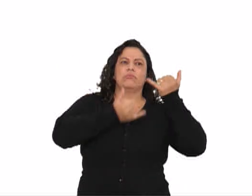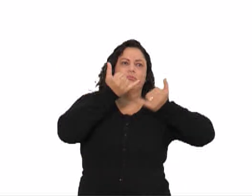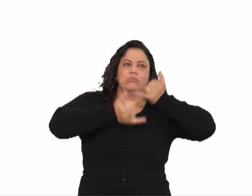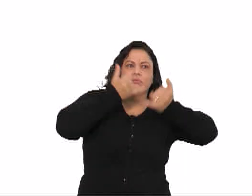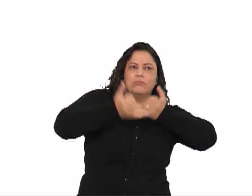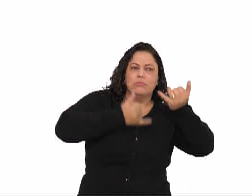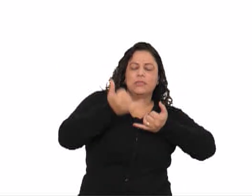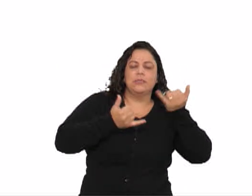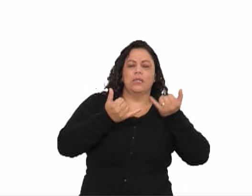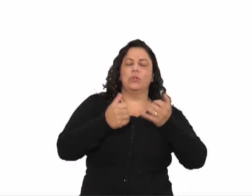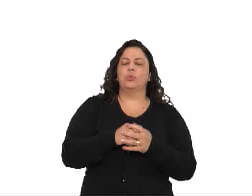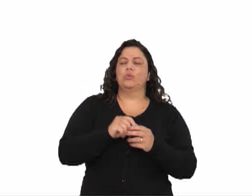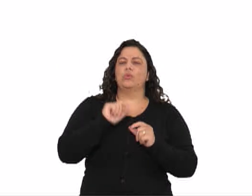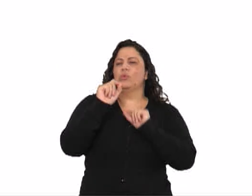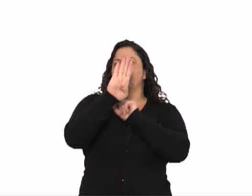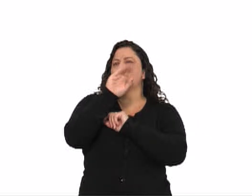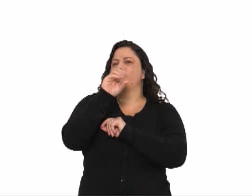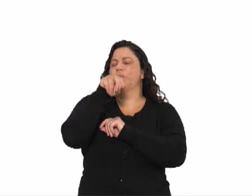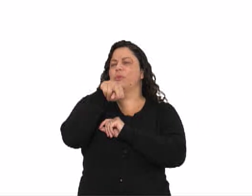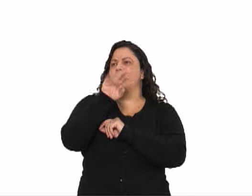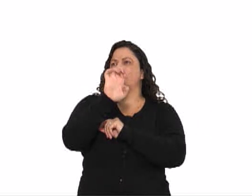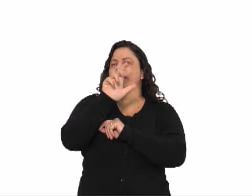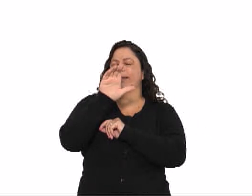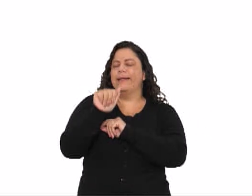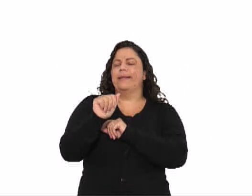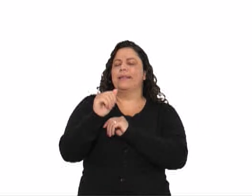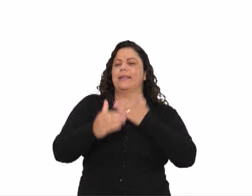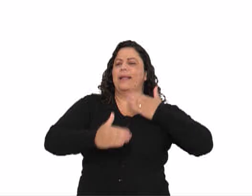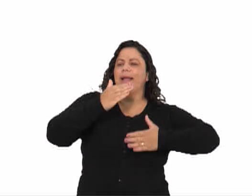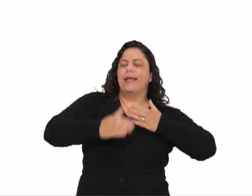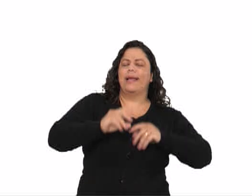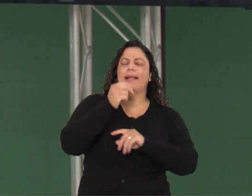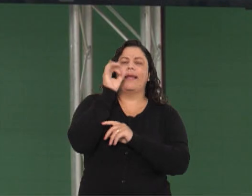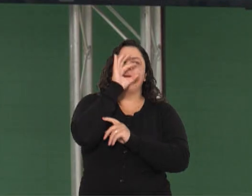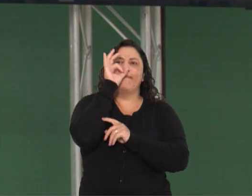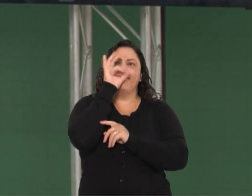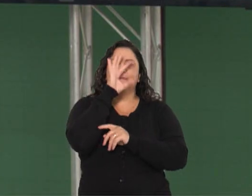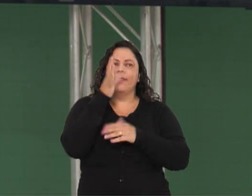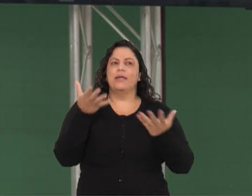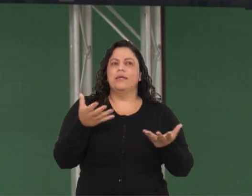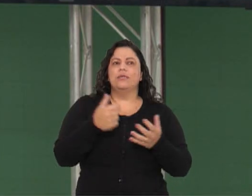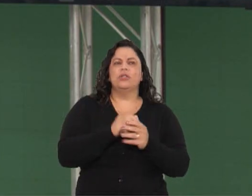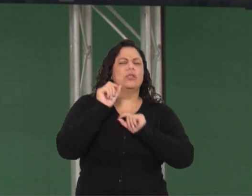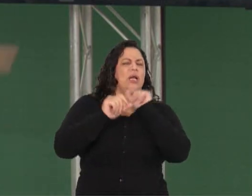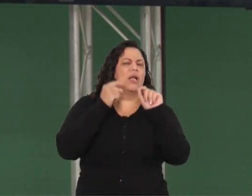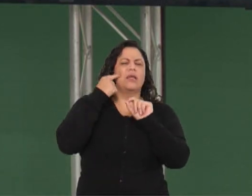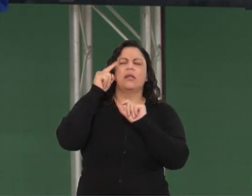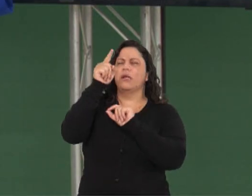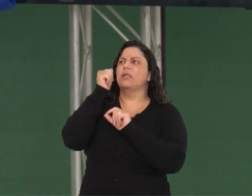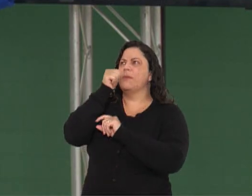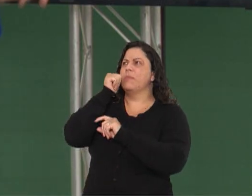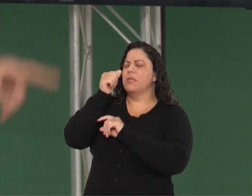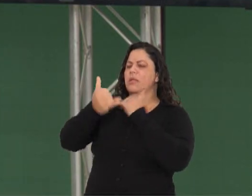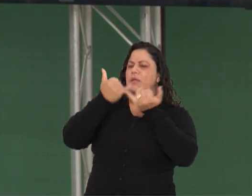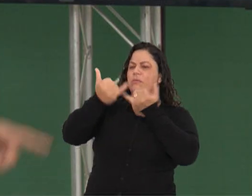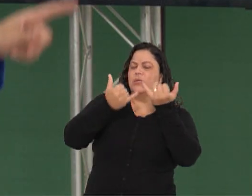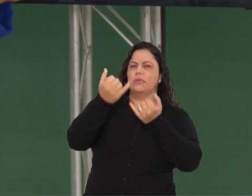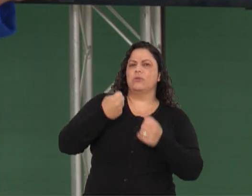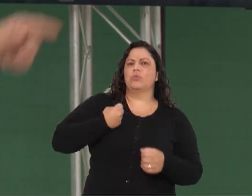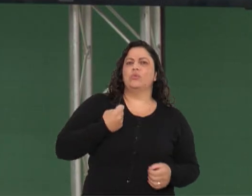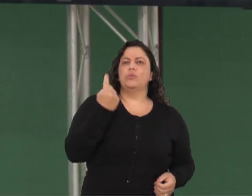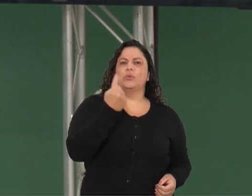com uma boneca. Que cor que é a boneca? Green, verde. Qual dessas imagens? Cadê a Carol brincando com a boneca verde? Tá aqui. Então, o número